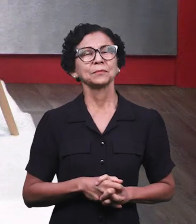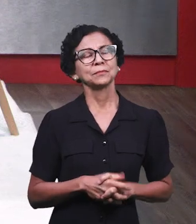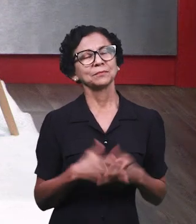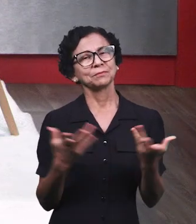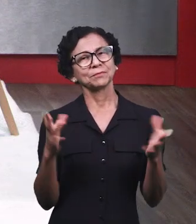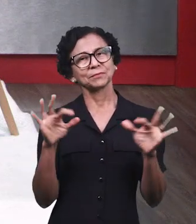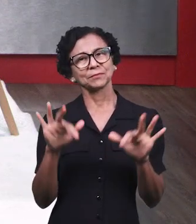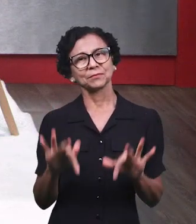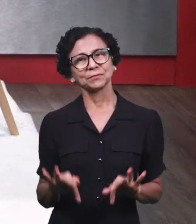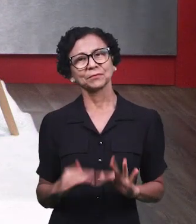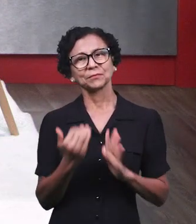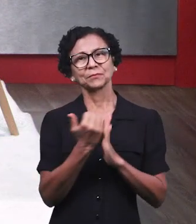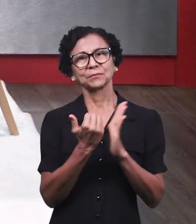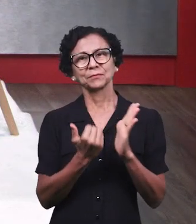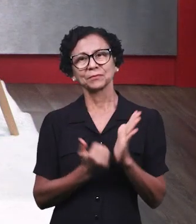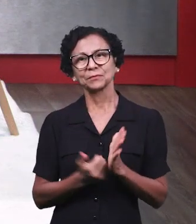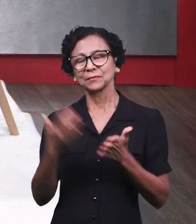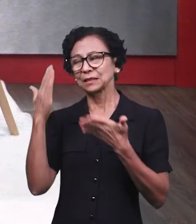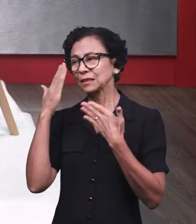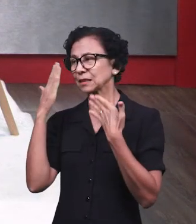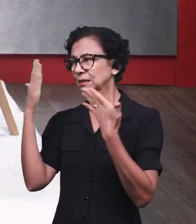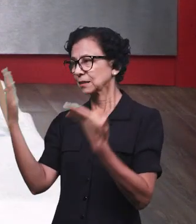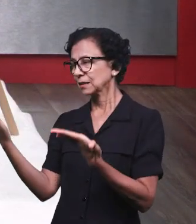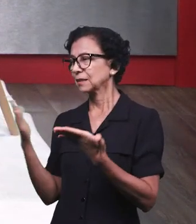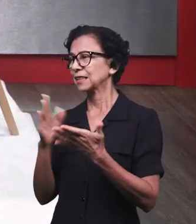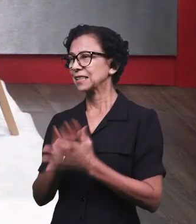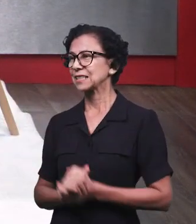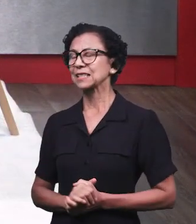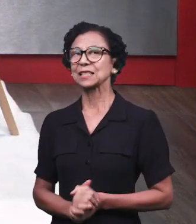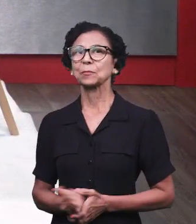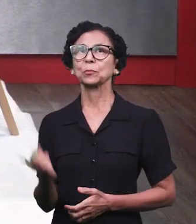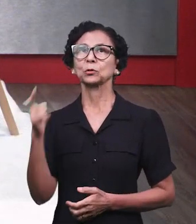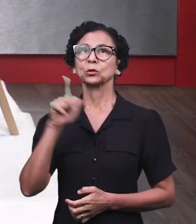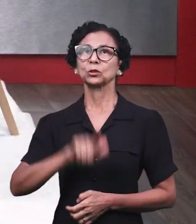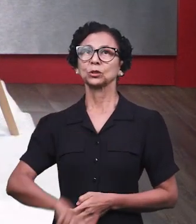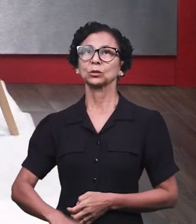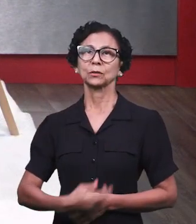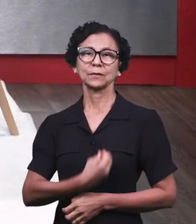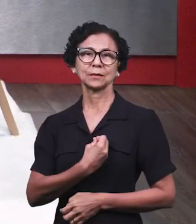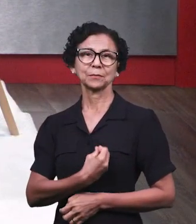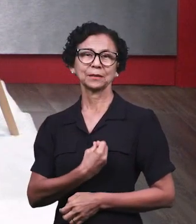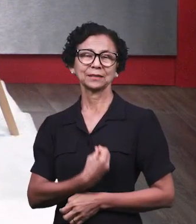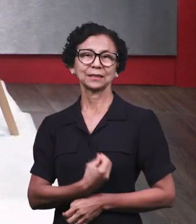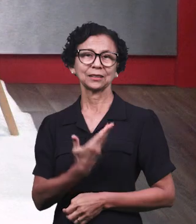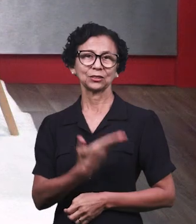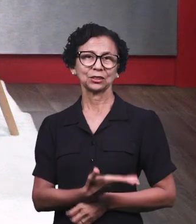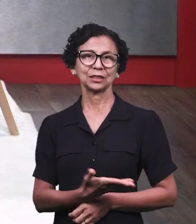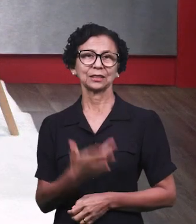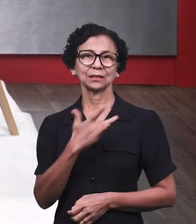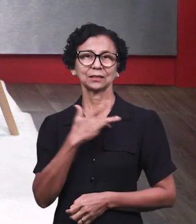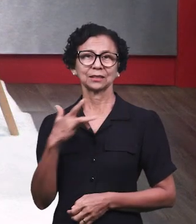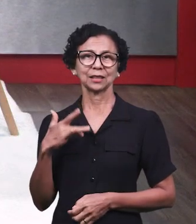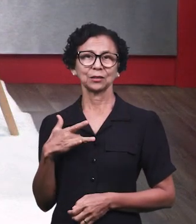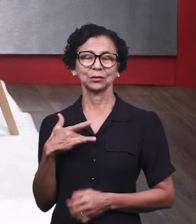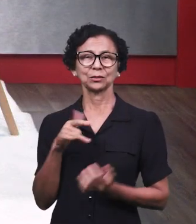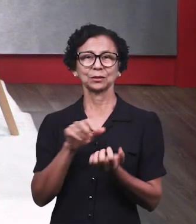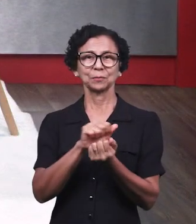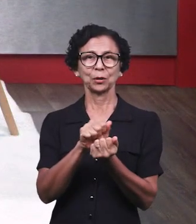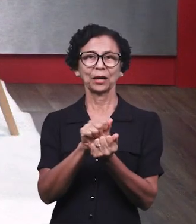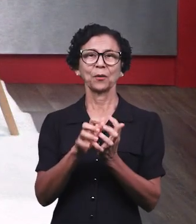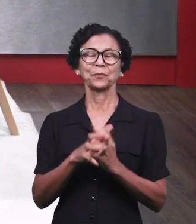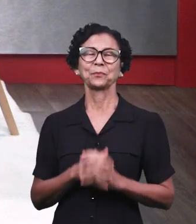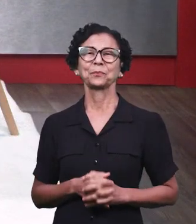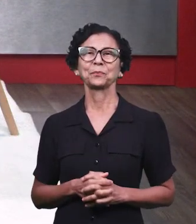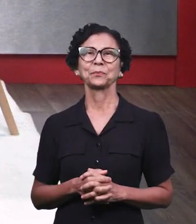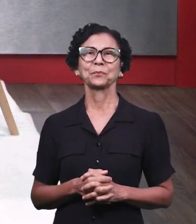elas. Bom, doutor, o nosso programa já está chegando ao fim. Eu gostaria muito de te agradecer por mais uma vez você estar aqui conosco no quadro Viver